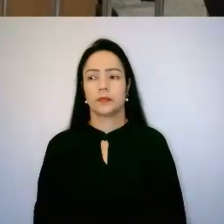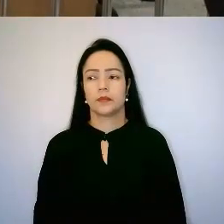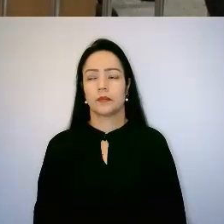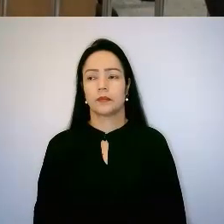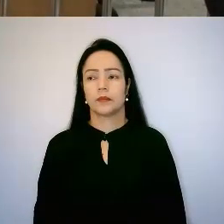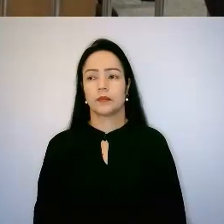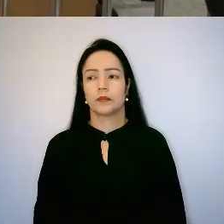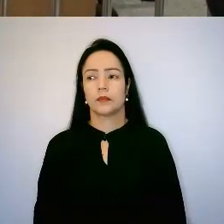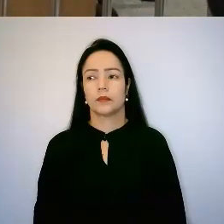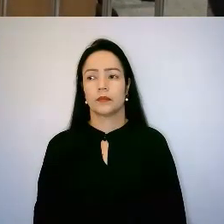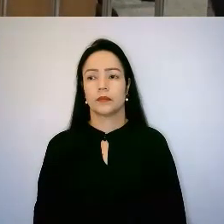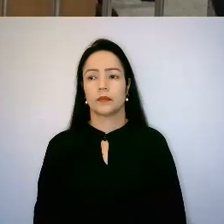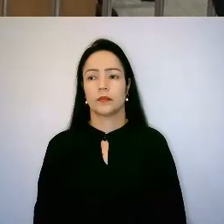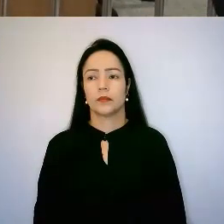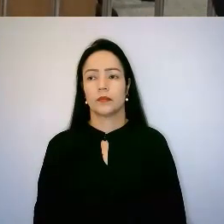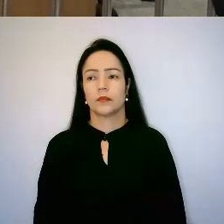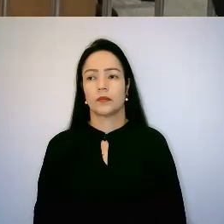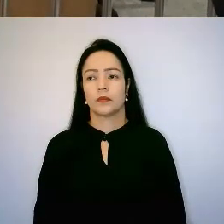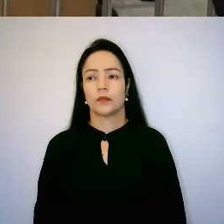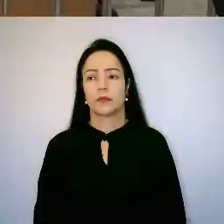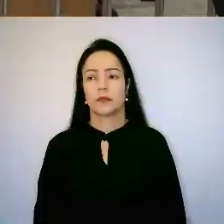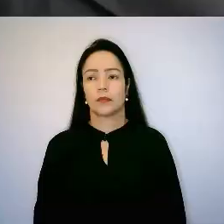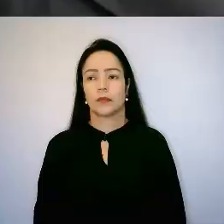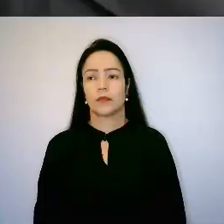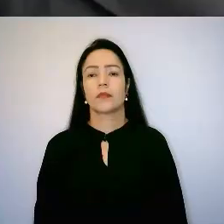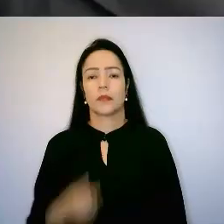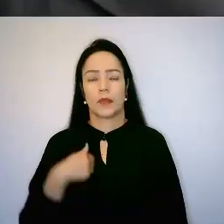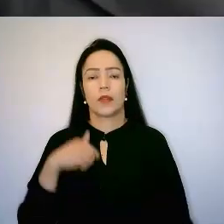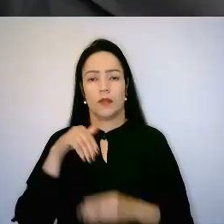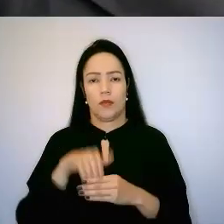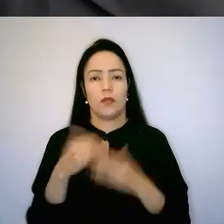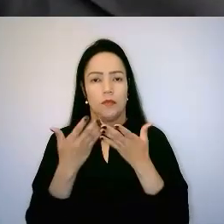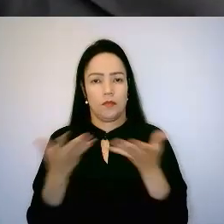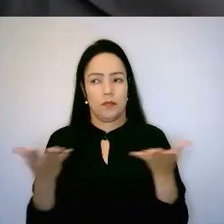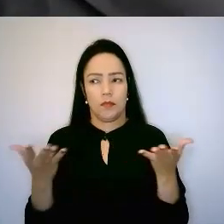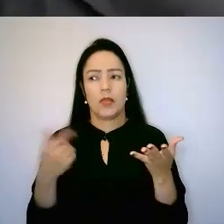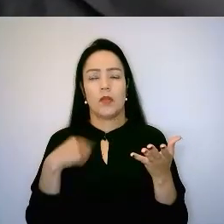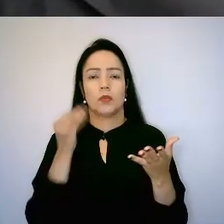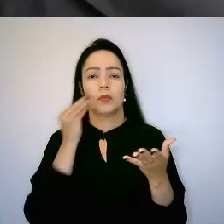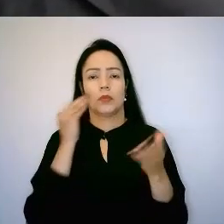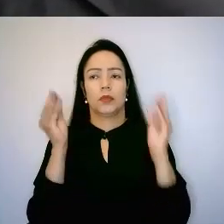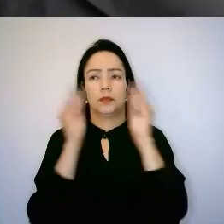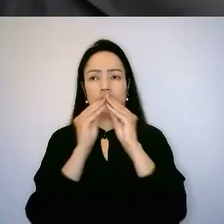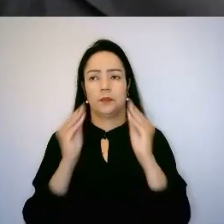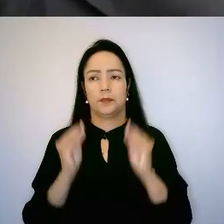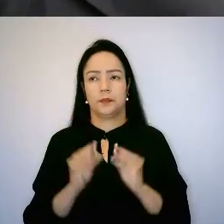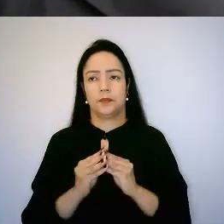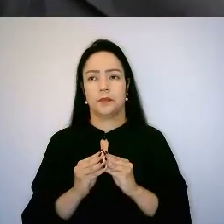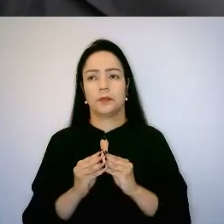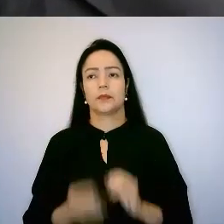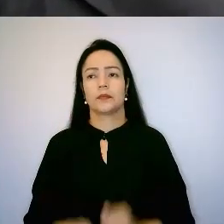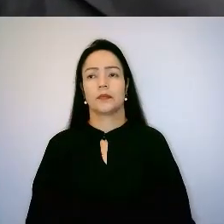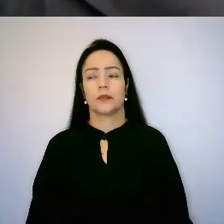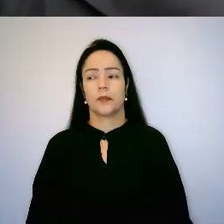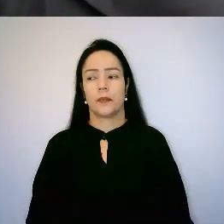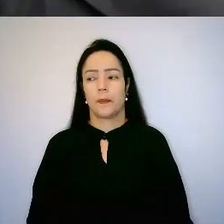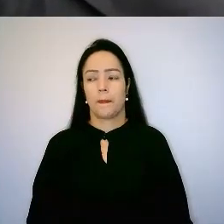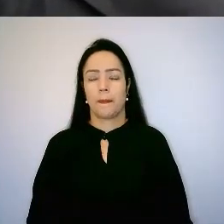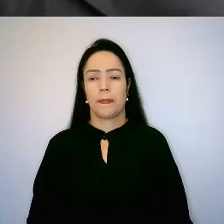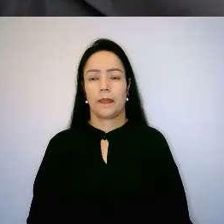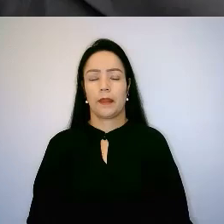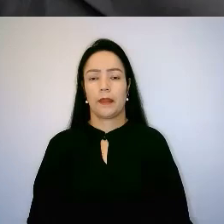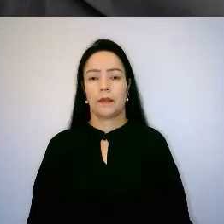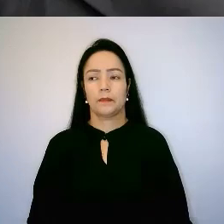meu voto tá aí disponibilizado eu vou tentar que resumir e ressaltar que